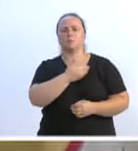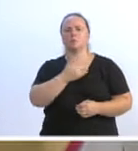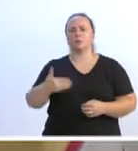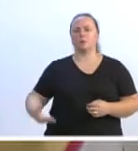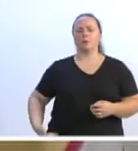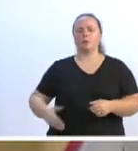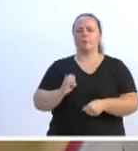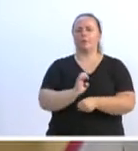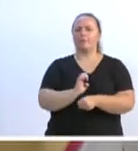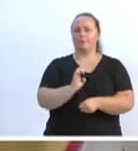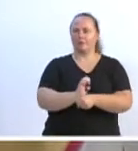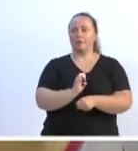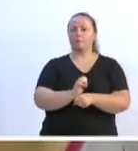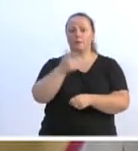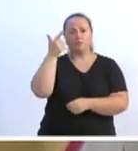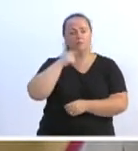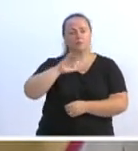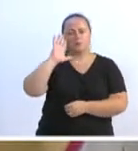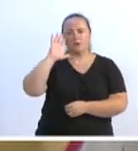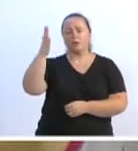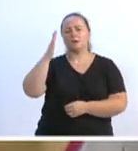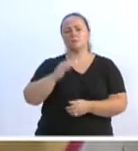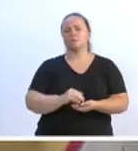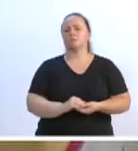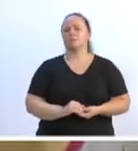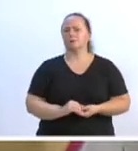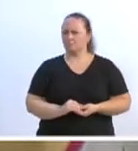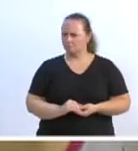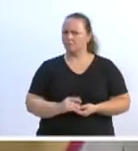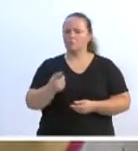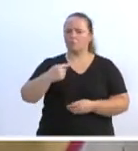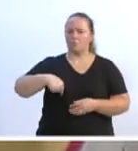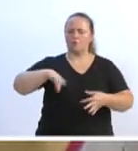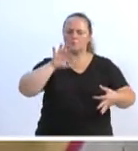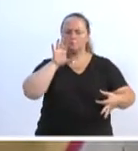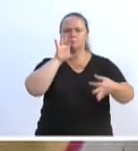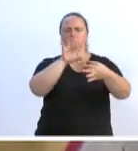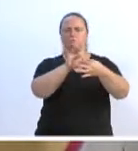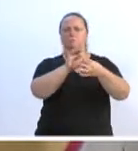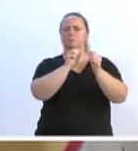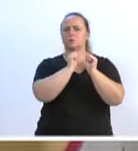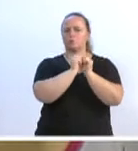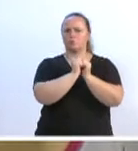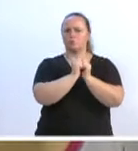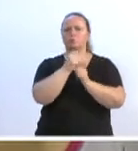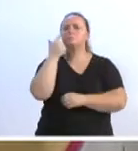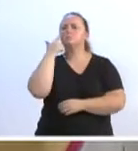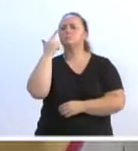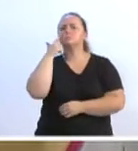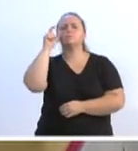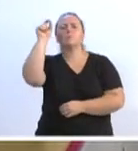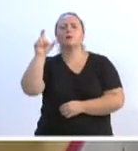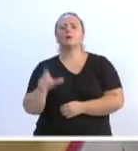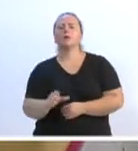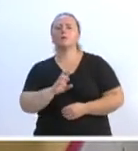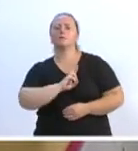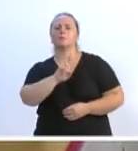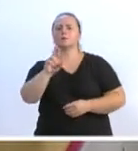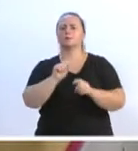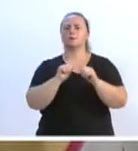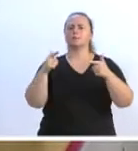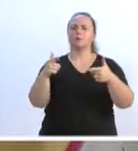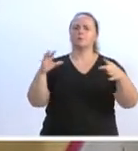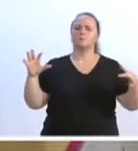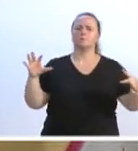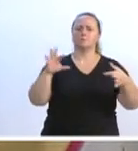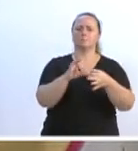essas demandas sejam resolvidas nós temos sim que nos unir e buscar os nossos representantes na assembléia legislativa para tentar resolver esse